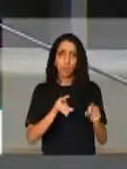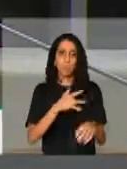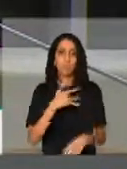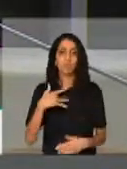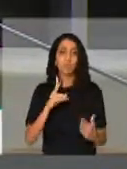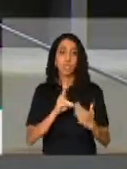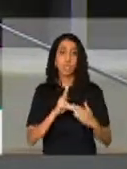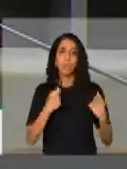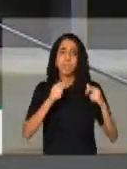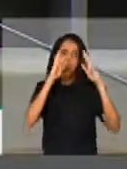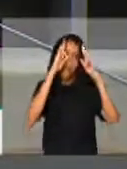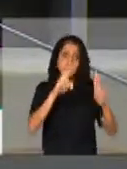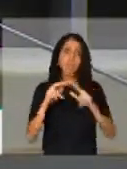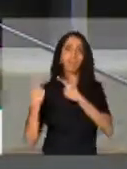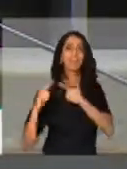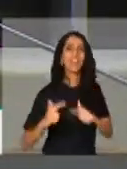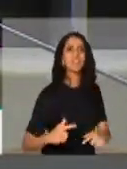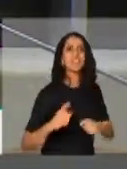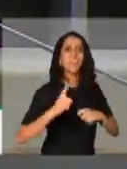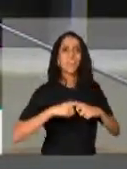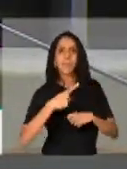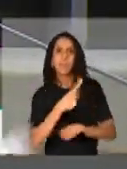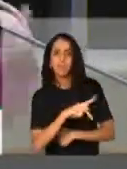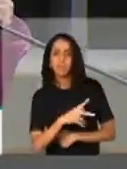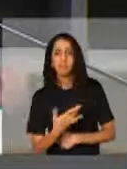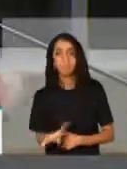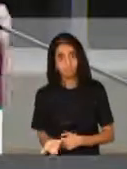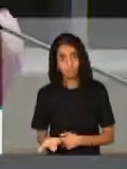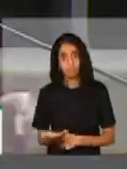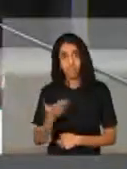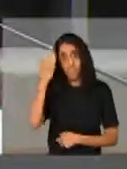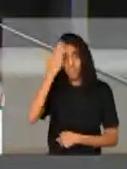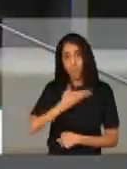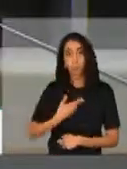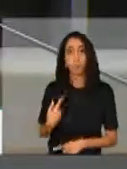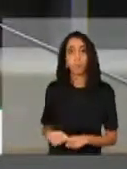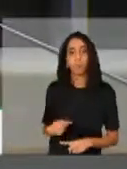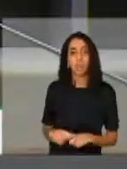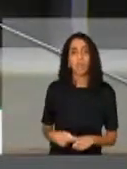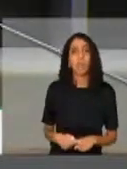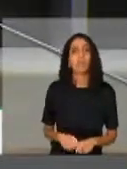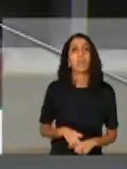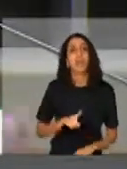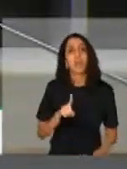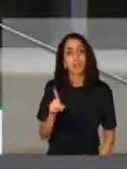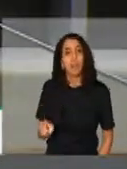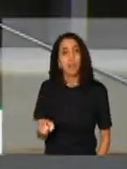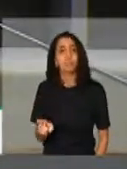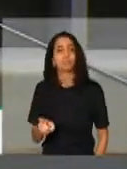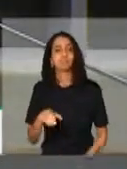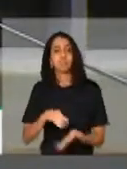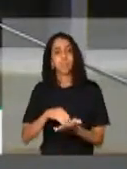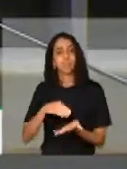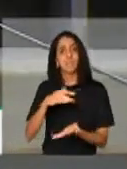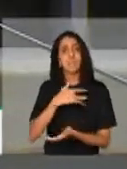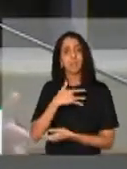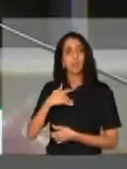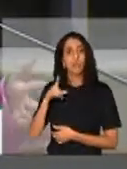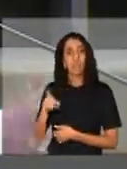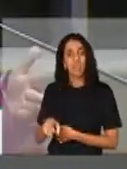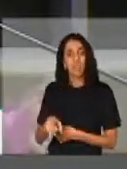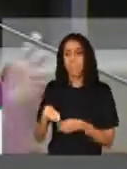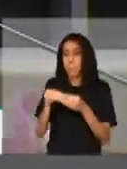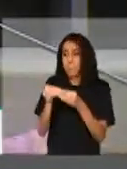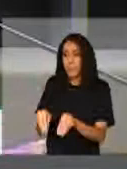da medicina tradicional do povo indígena. Prova da tragédia disso é que a UBS local do Jaraguá está completamente precarizada e